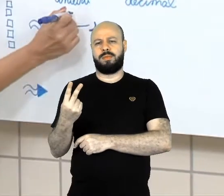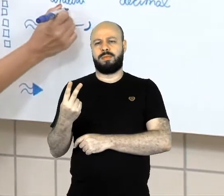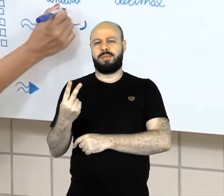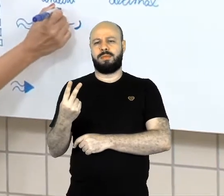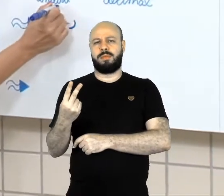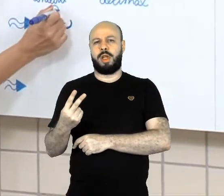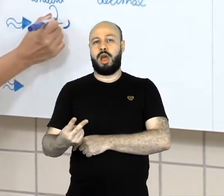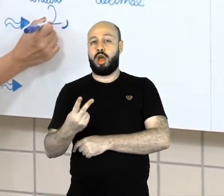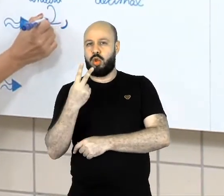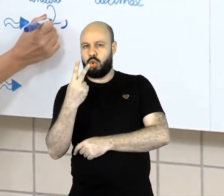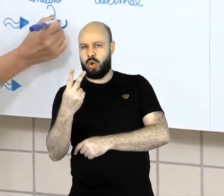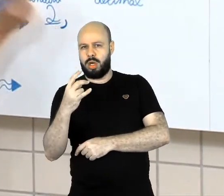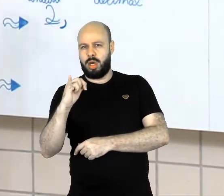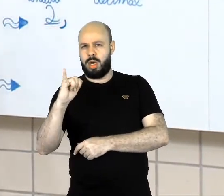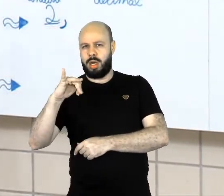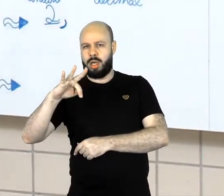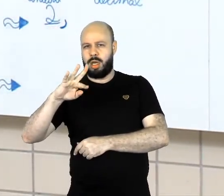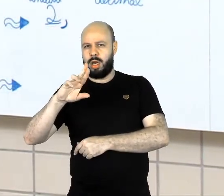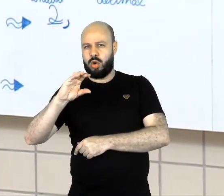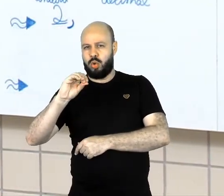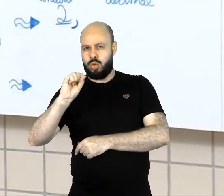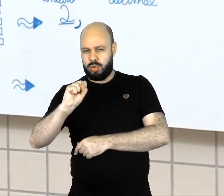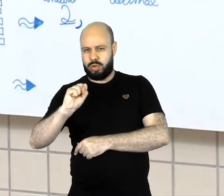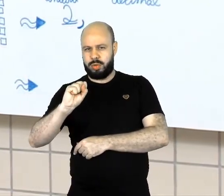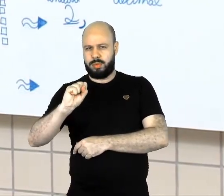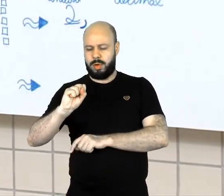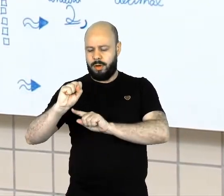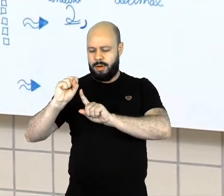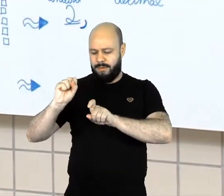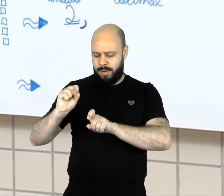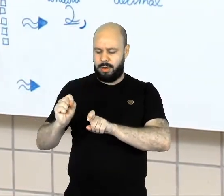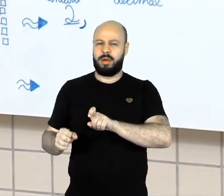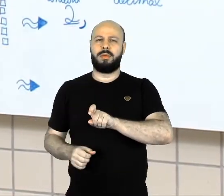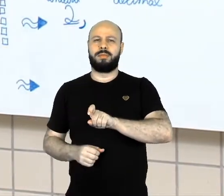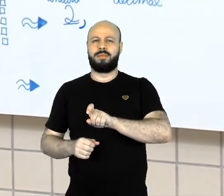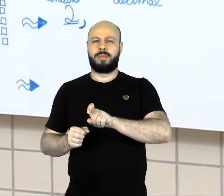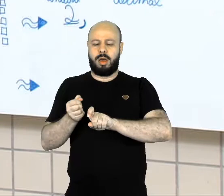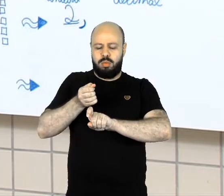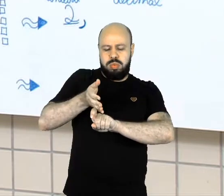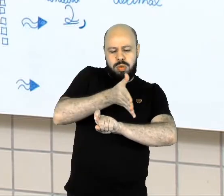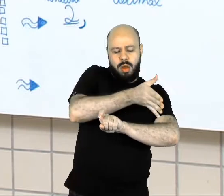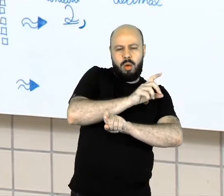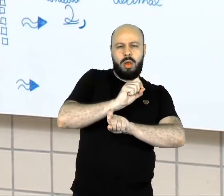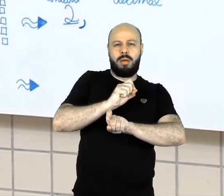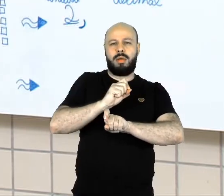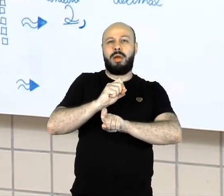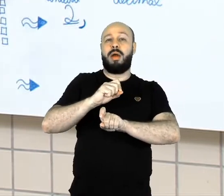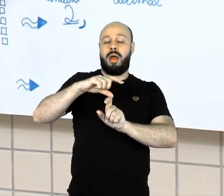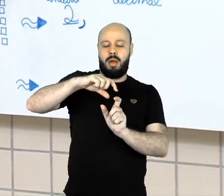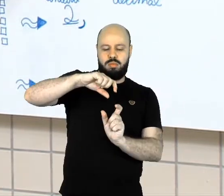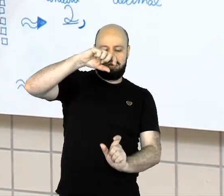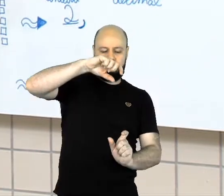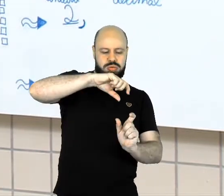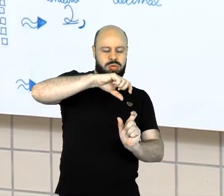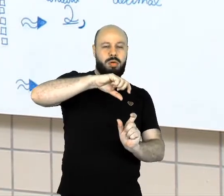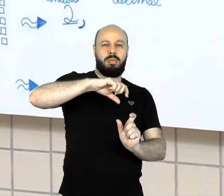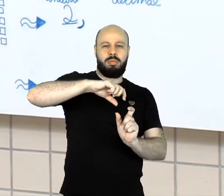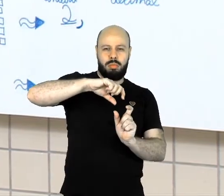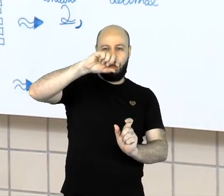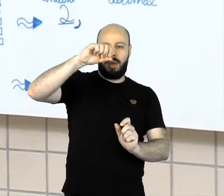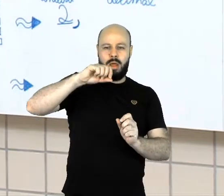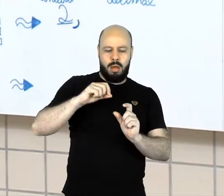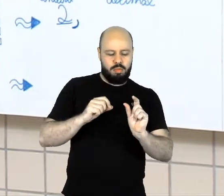nós temos dois inteiros. E a parte decimal são as barrinhas e os